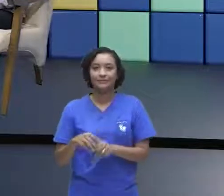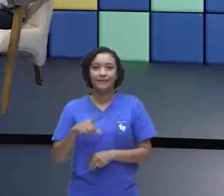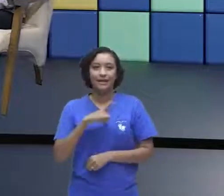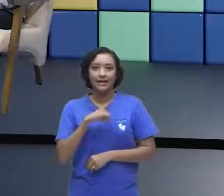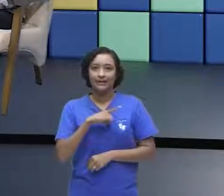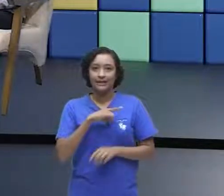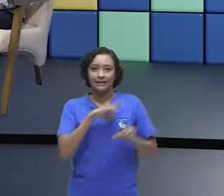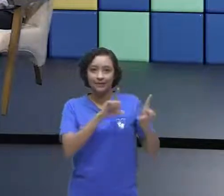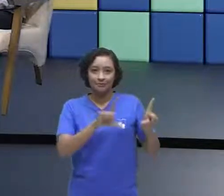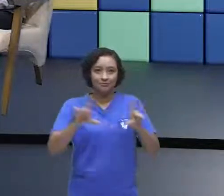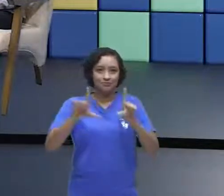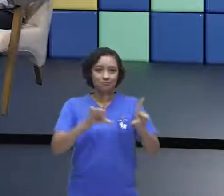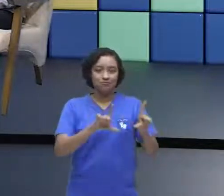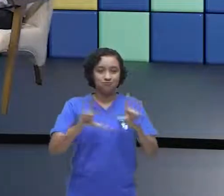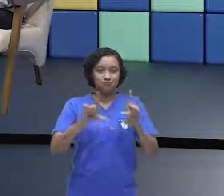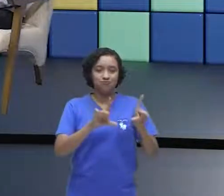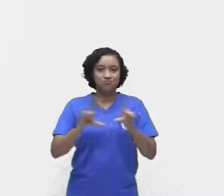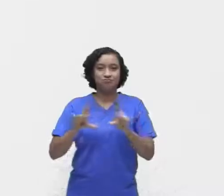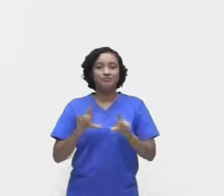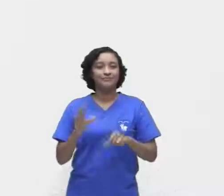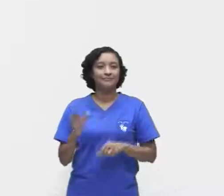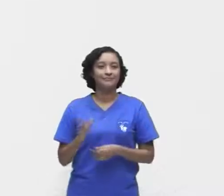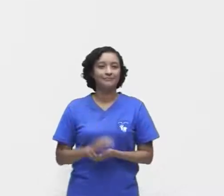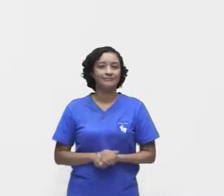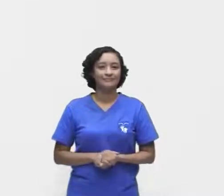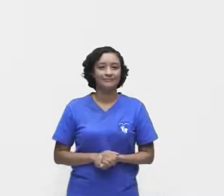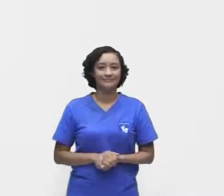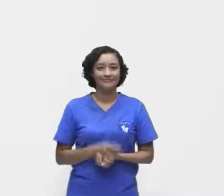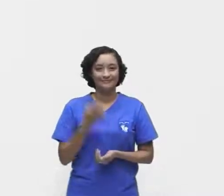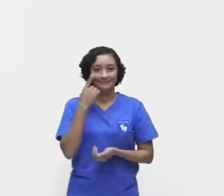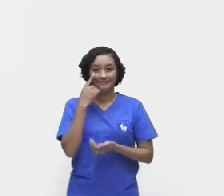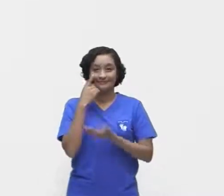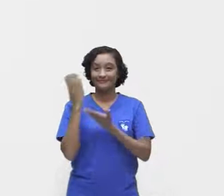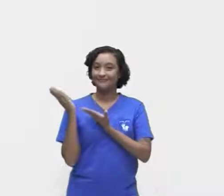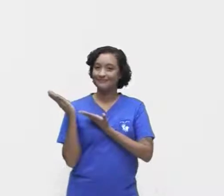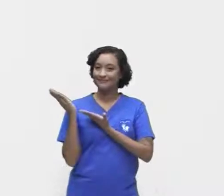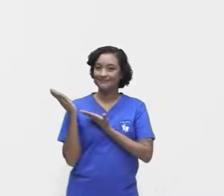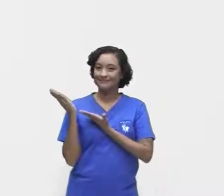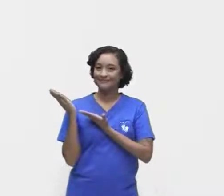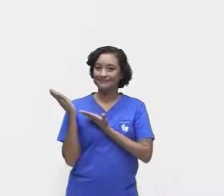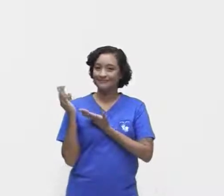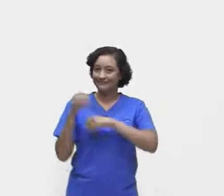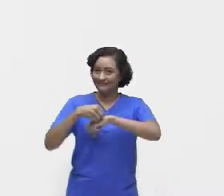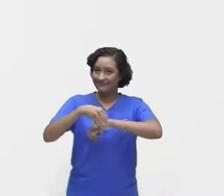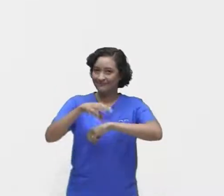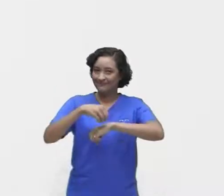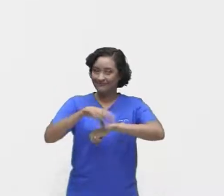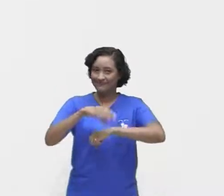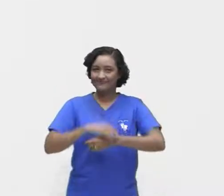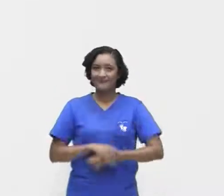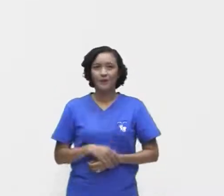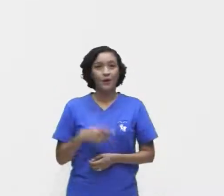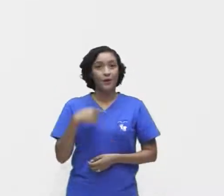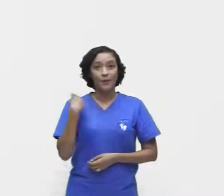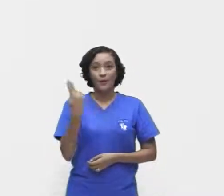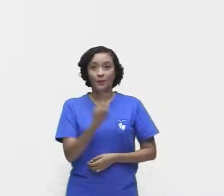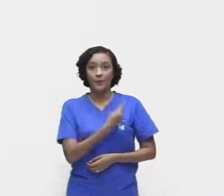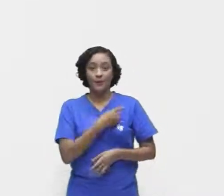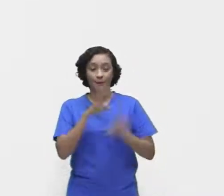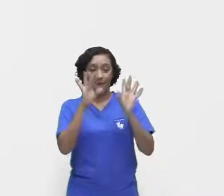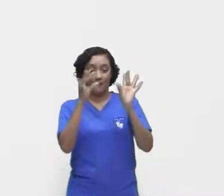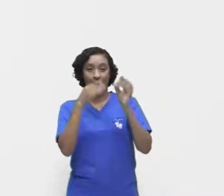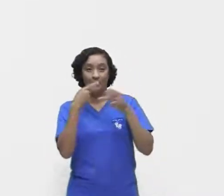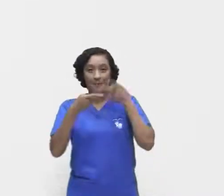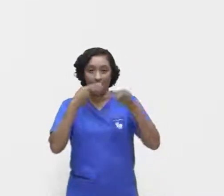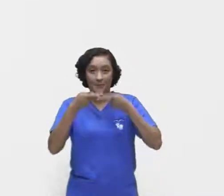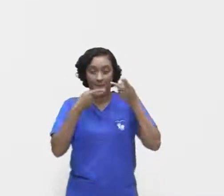aí finais com alguns recadinhos. Então vamos lá, Leilane. O importante, muitas participações, né? Aqui, a gente gente fica falando e aí o tempo passa rápido.